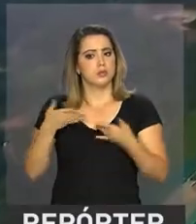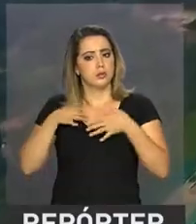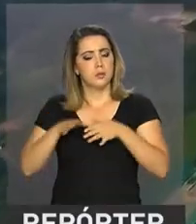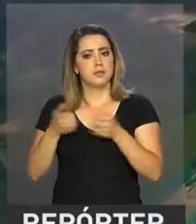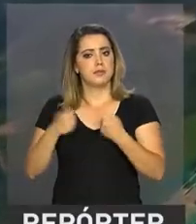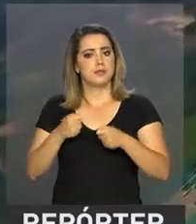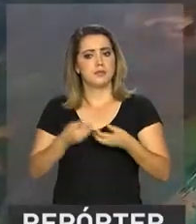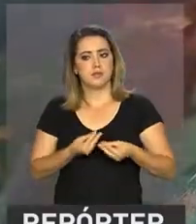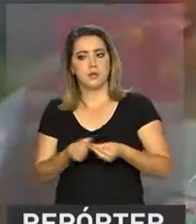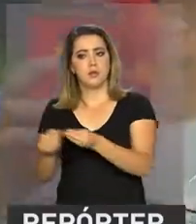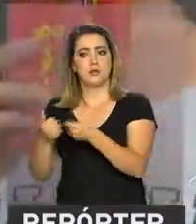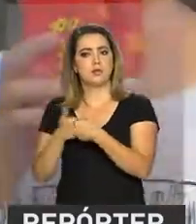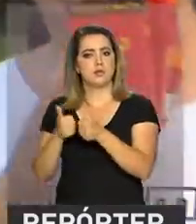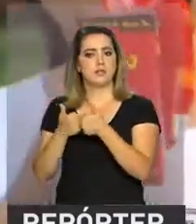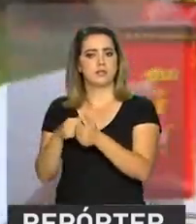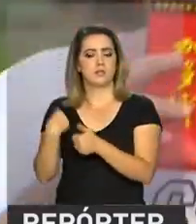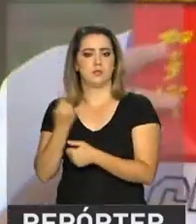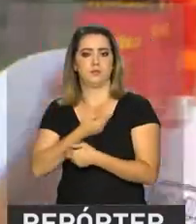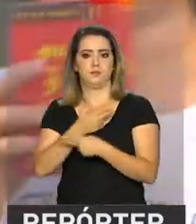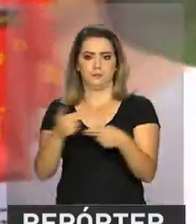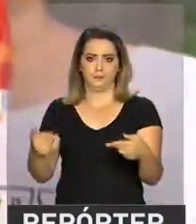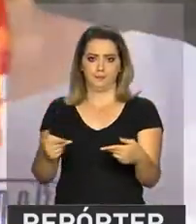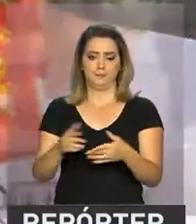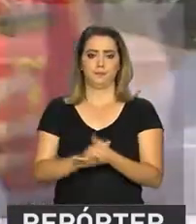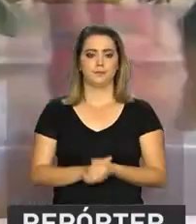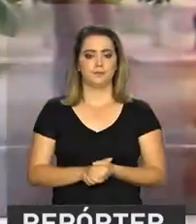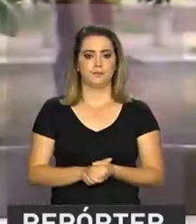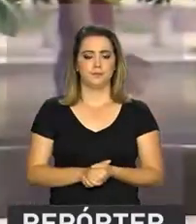que nós exportamos para o mercado chinês